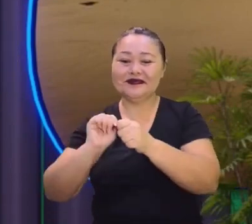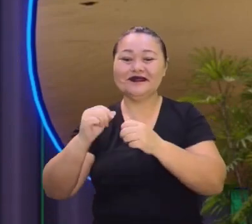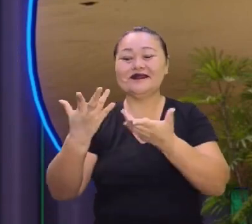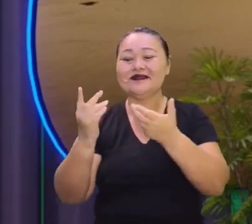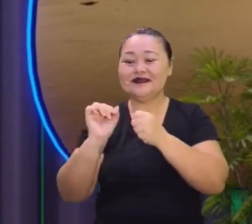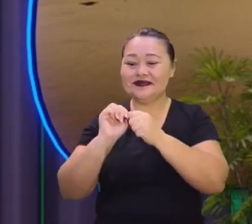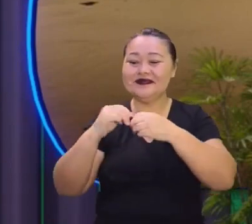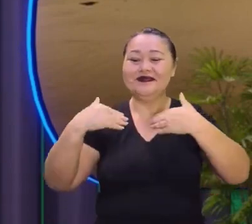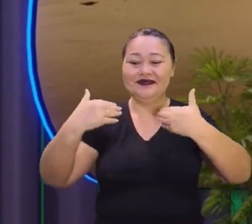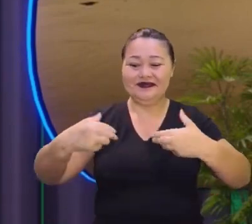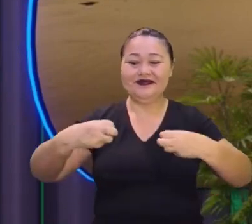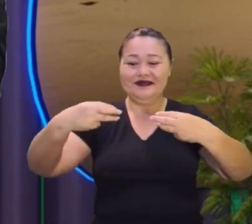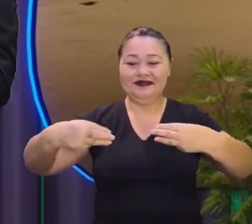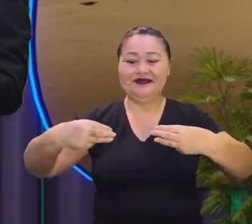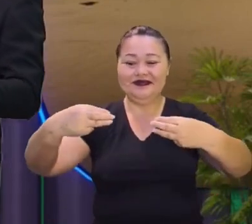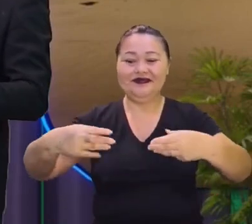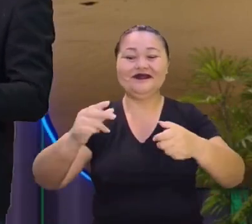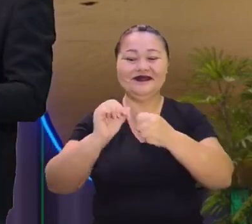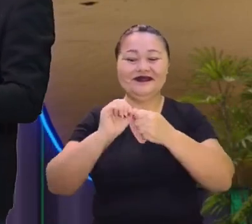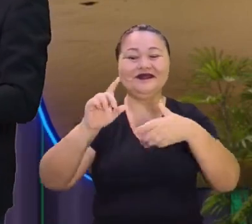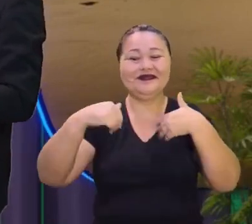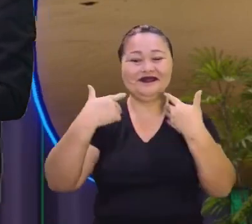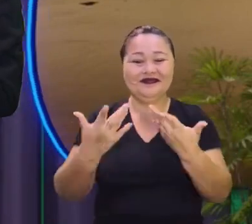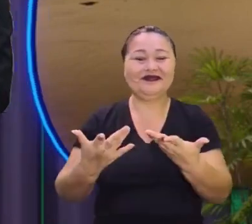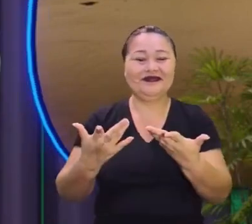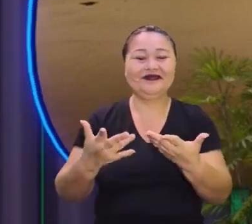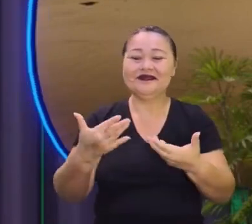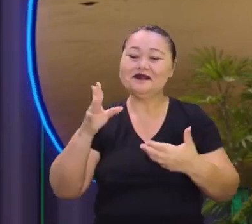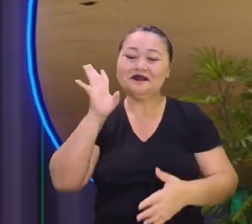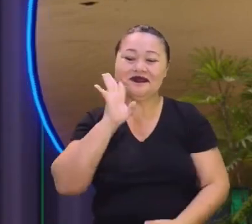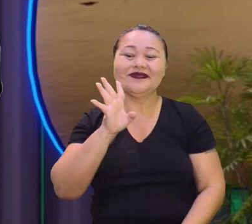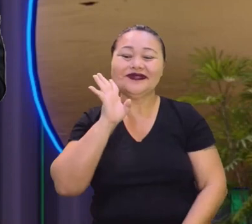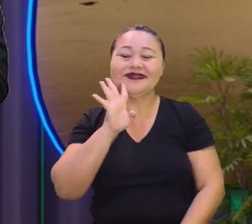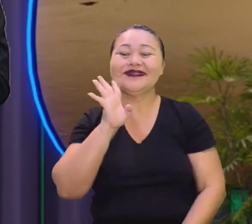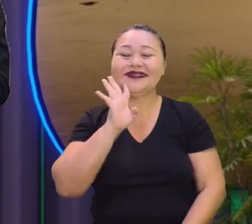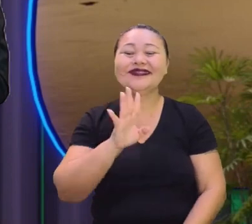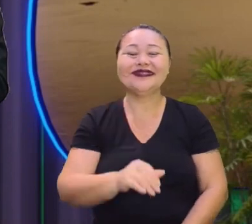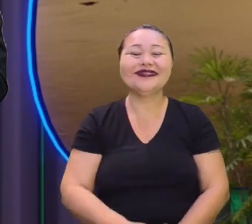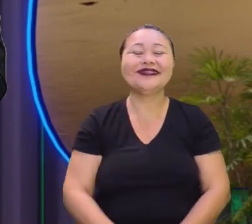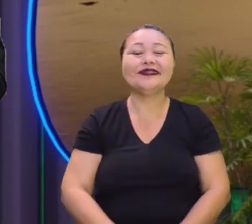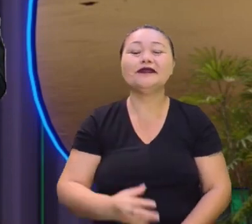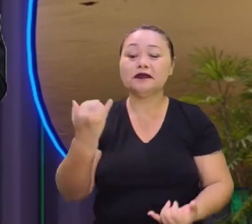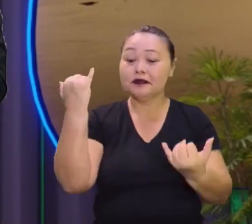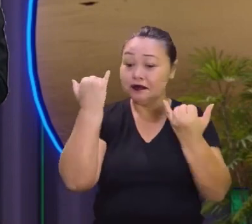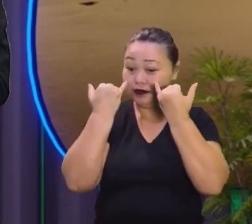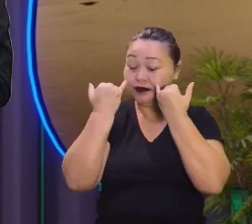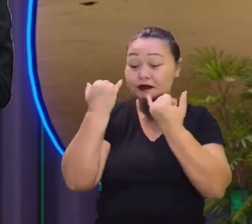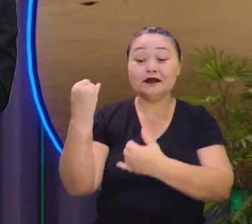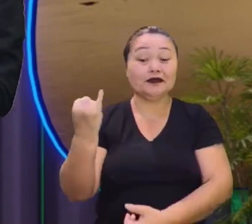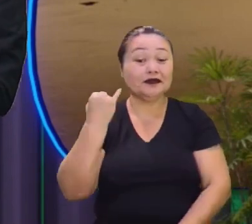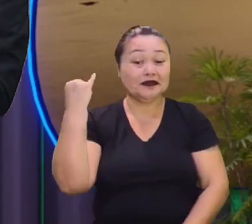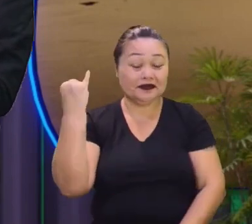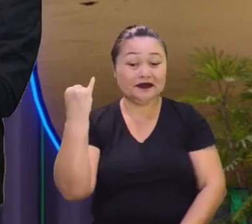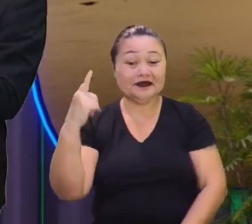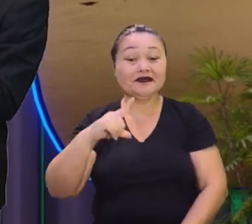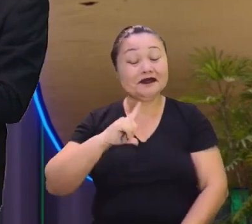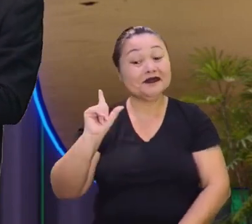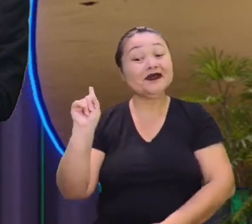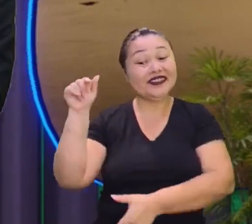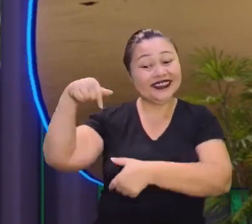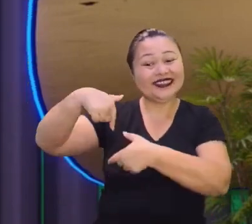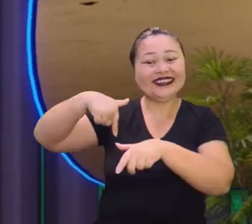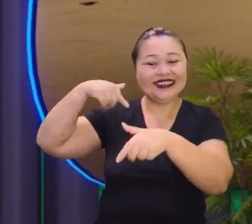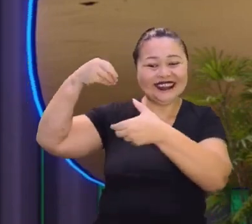dos ministérios lá, né? Aqui era a esplanada das secretarias. Pronto, bacana. Legal. Informação bem importante. Eu já cheguei a trabalhar